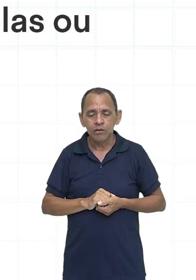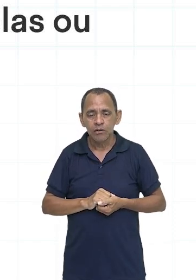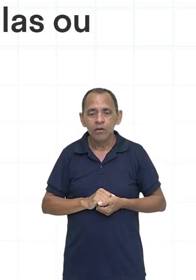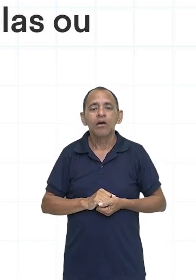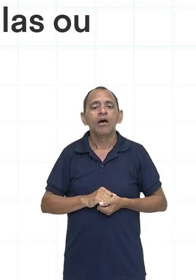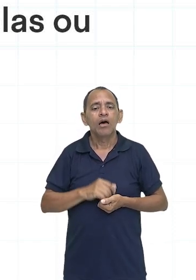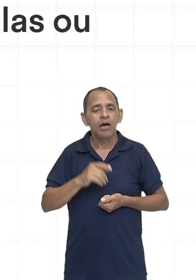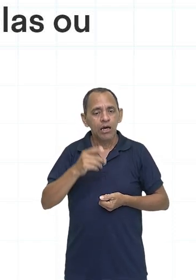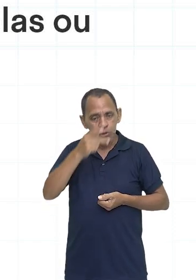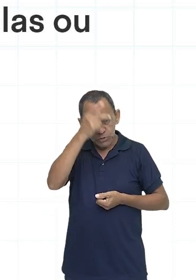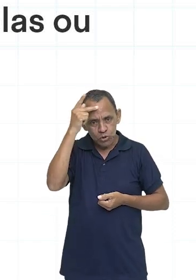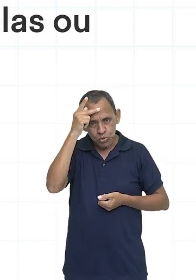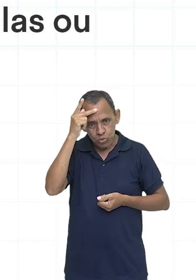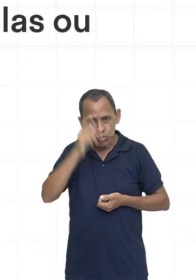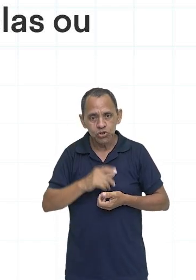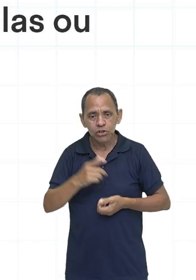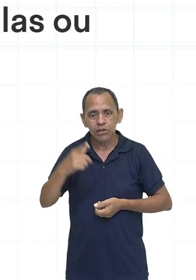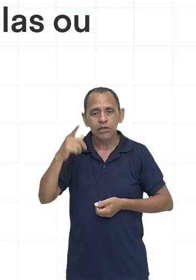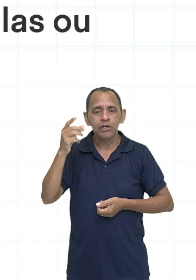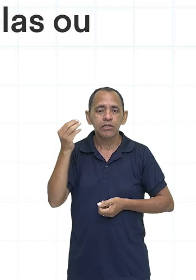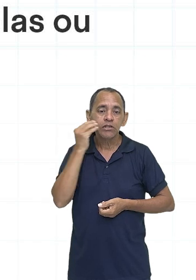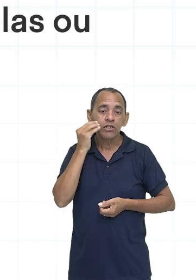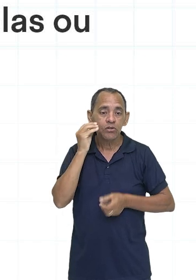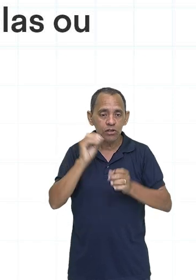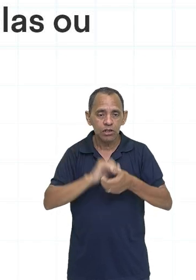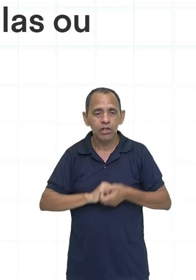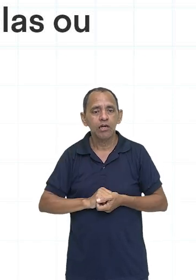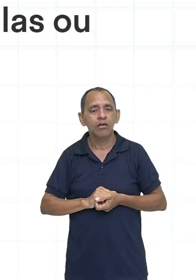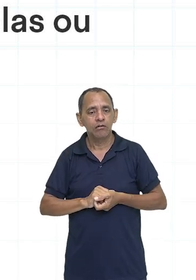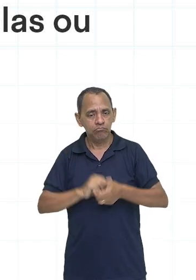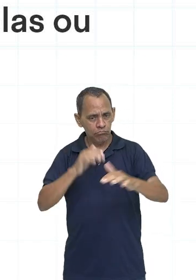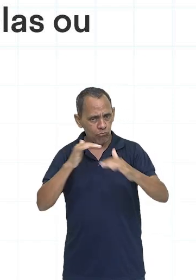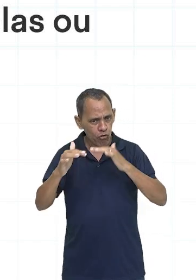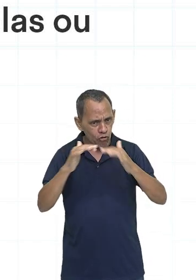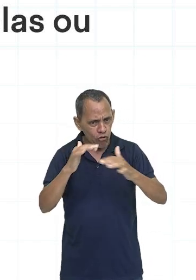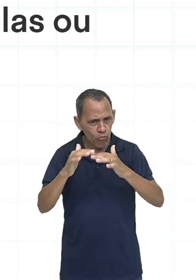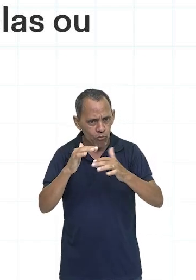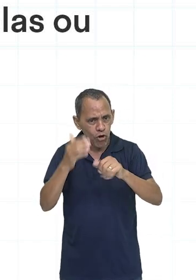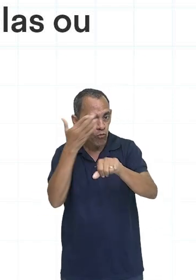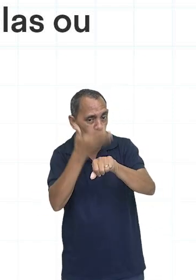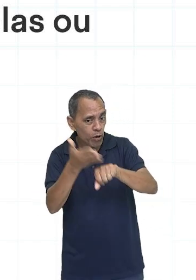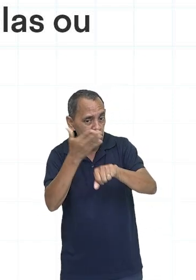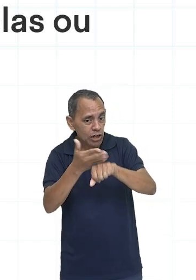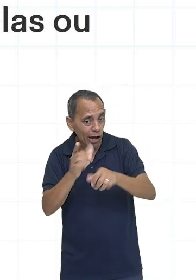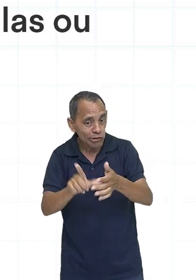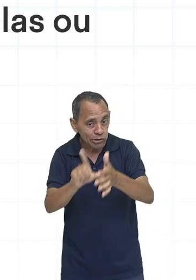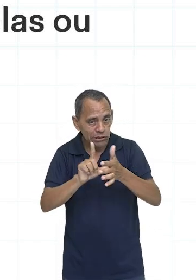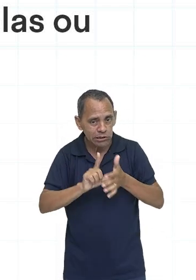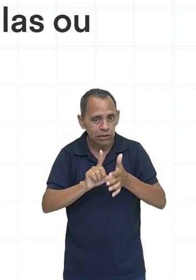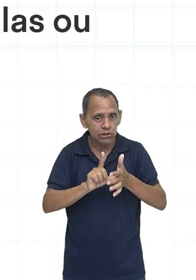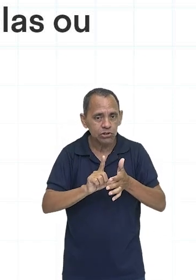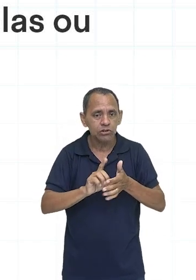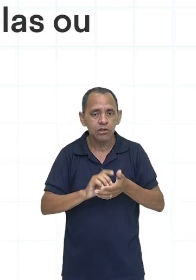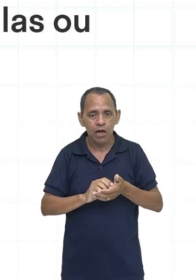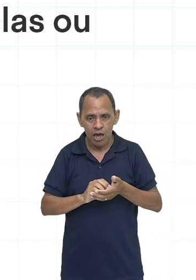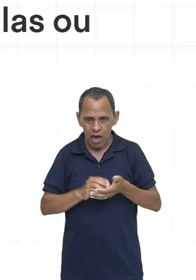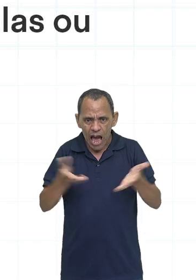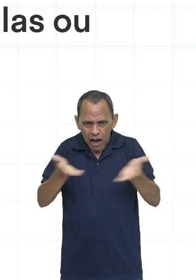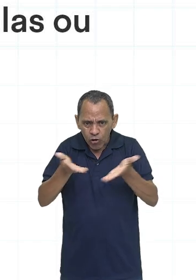os golpes e movimentos que foram treinados. Então, aqui já não tem mais aquela